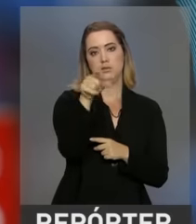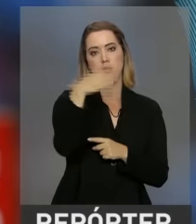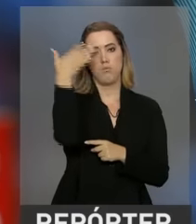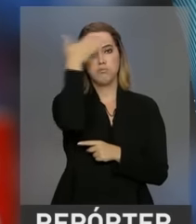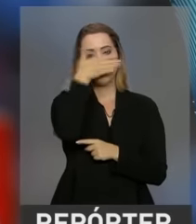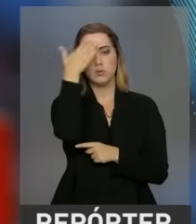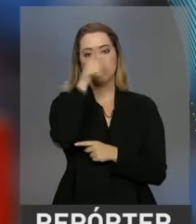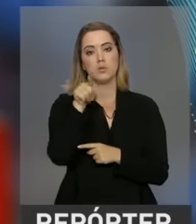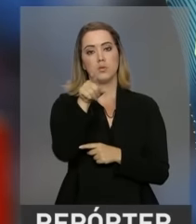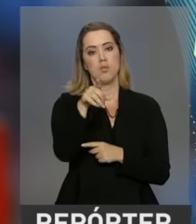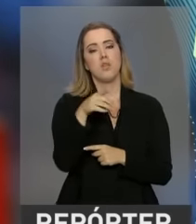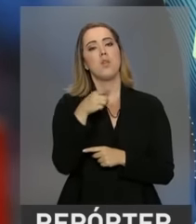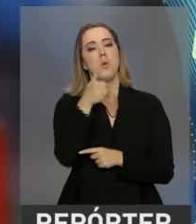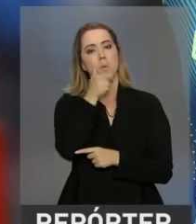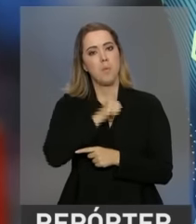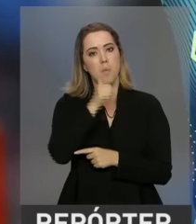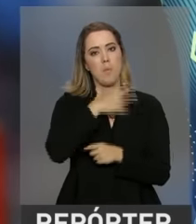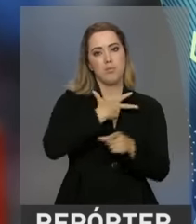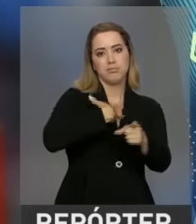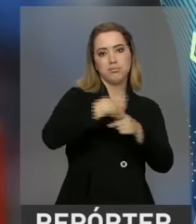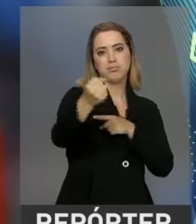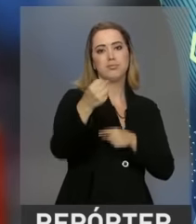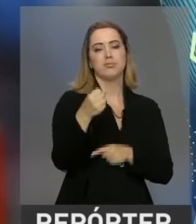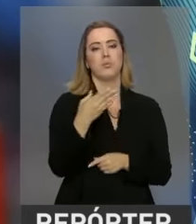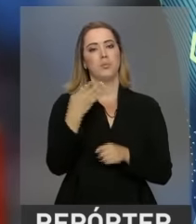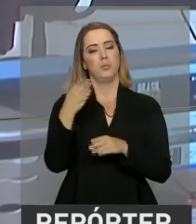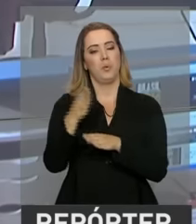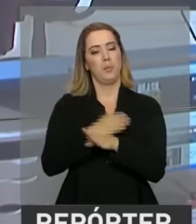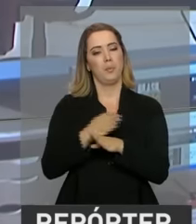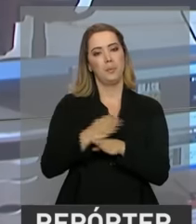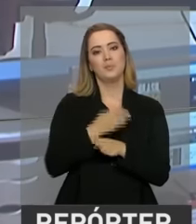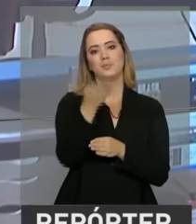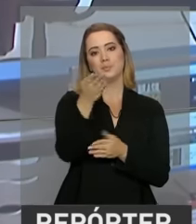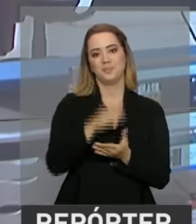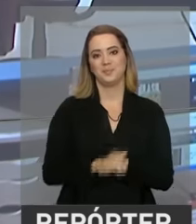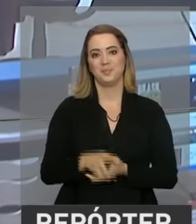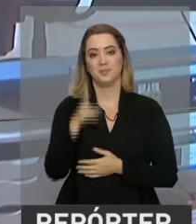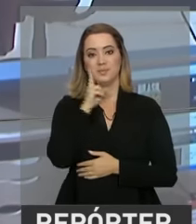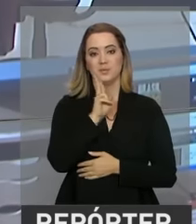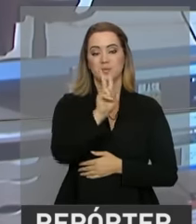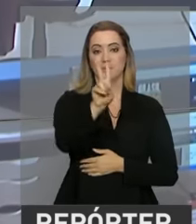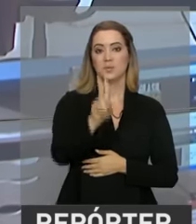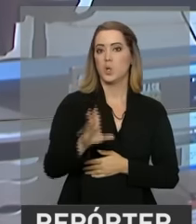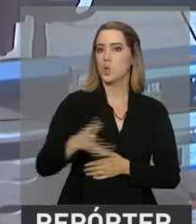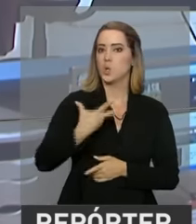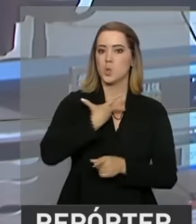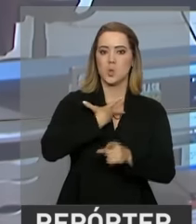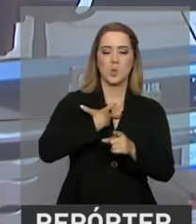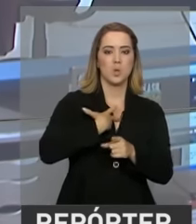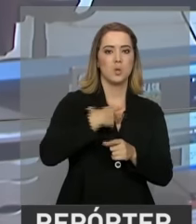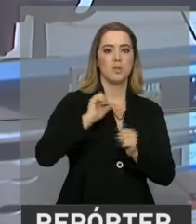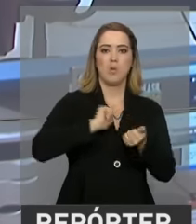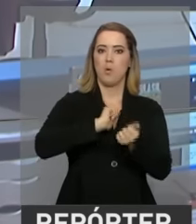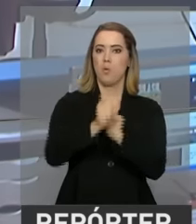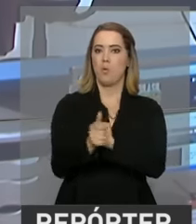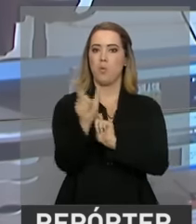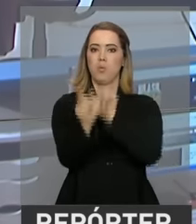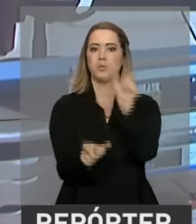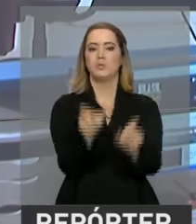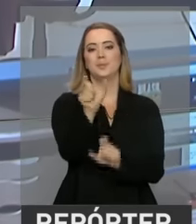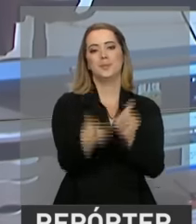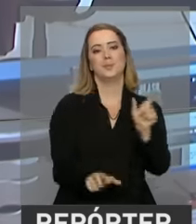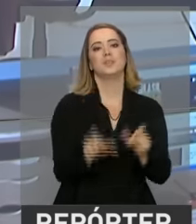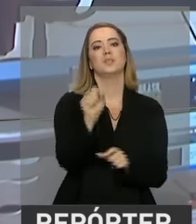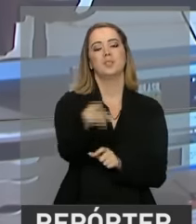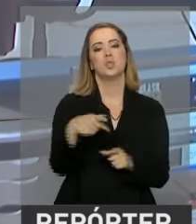cegas Terezinha Guilhermina ganhou medalha de bronze e olha só nossos super atletas acabaram de bater mais um